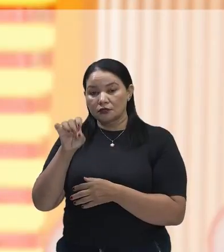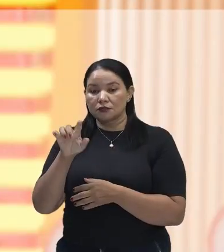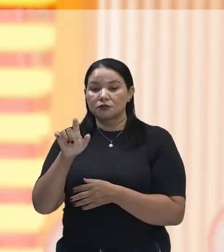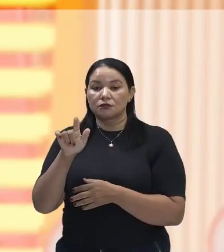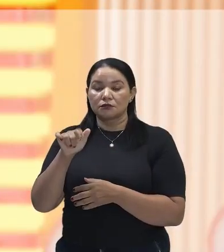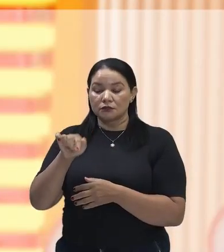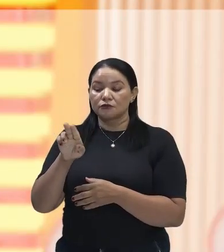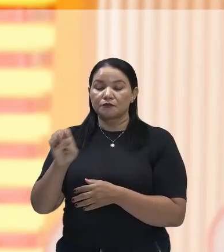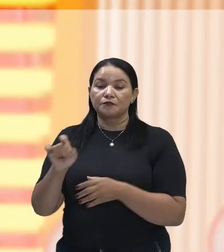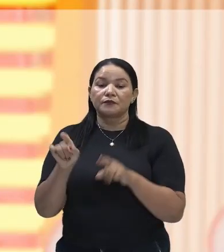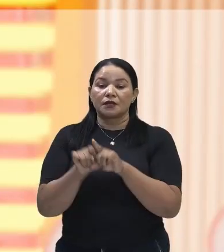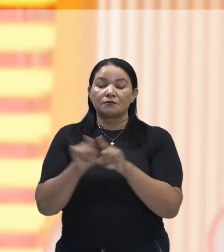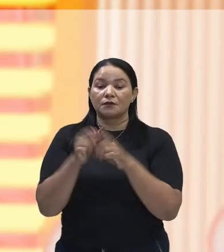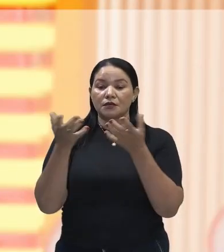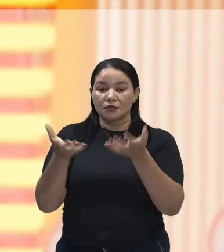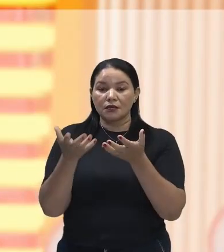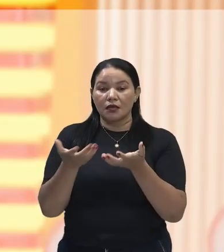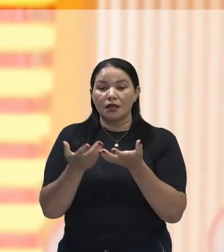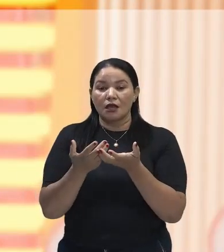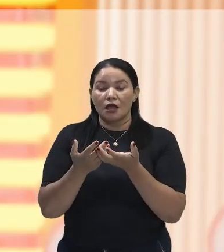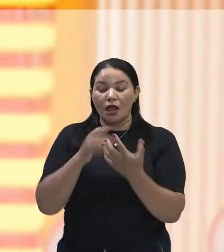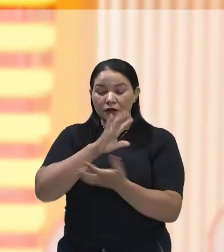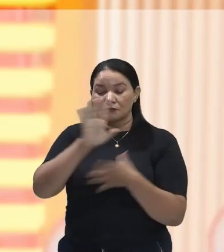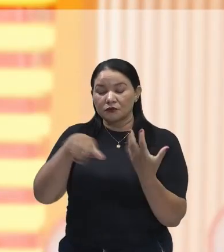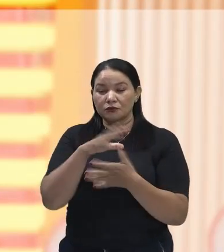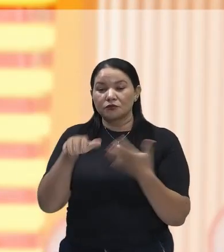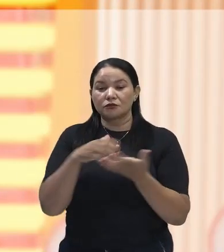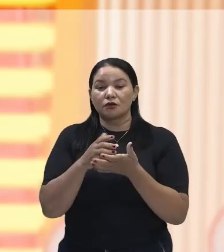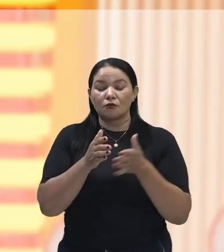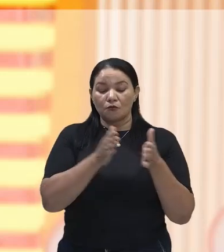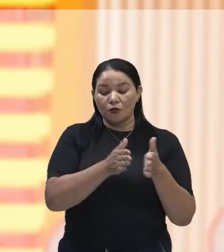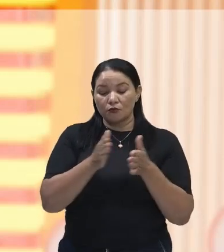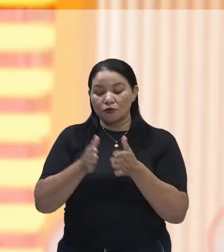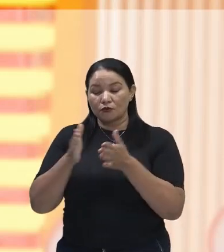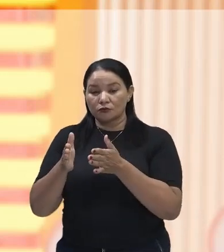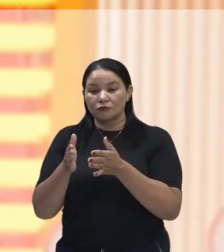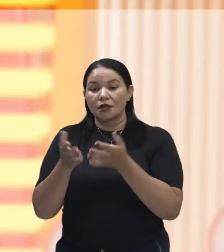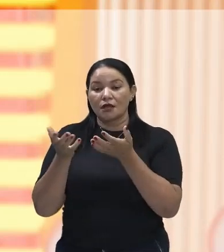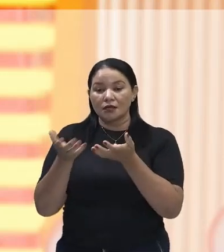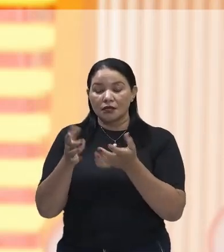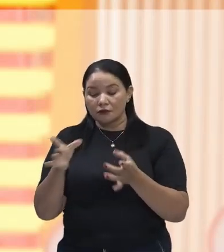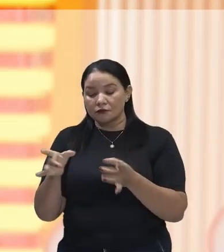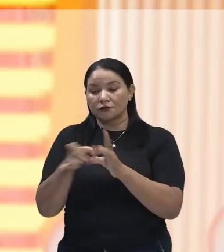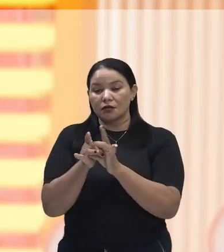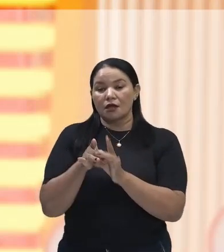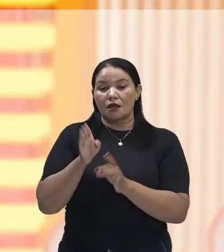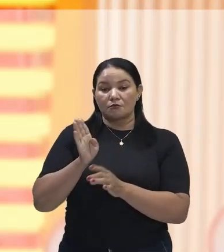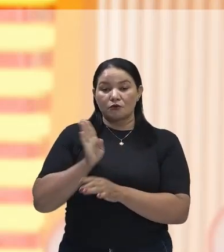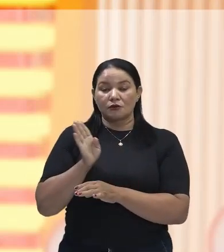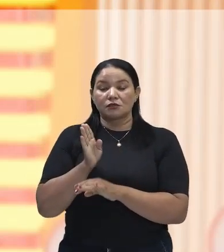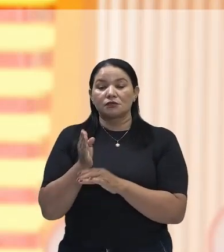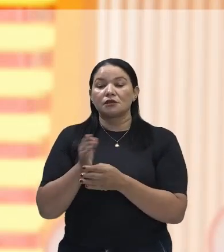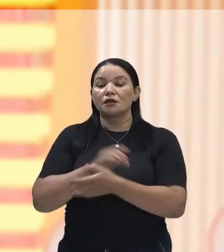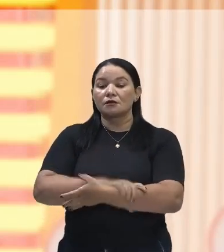branda, por etapas, que tinham o intuito de se aliar à burguesia para